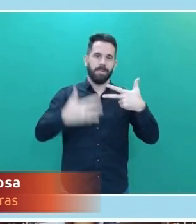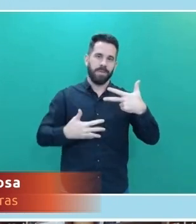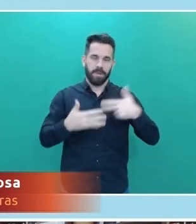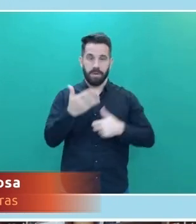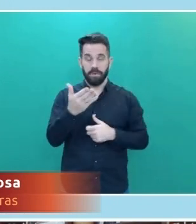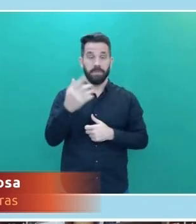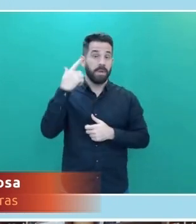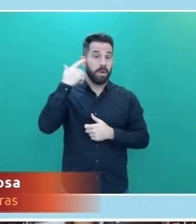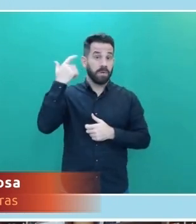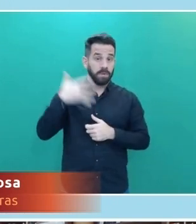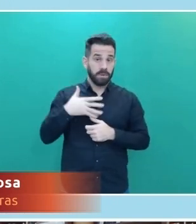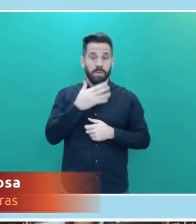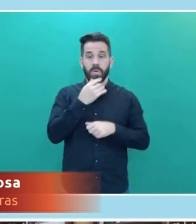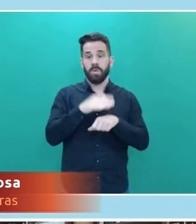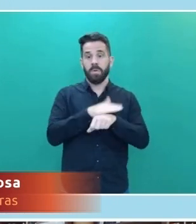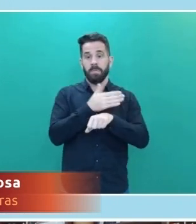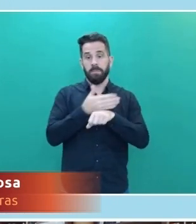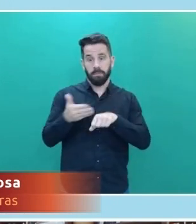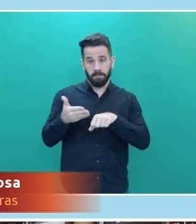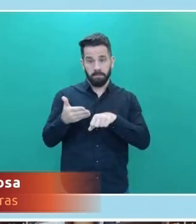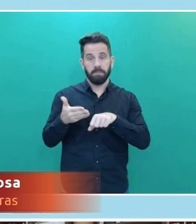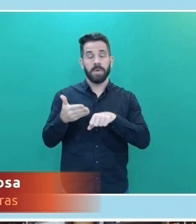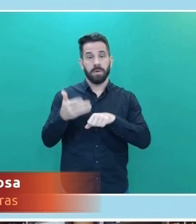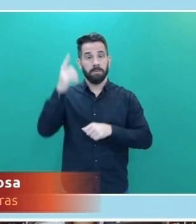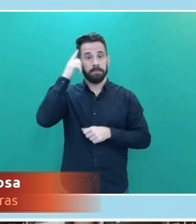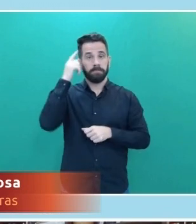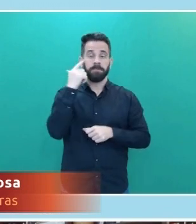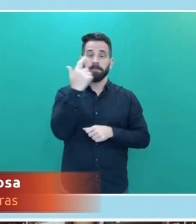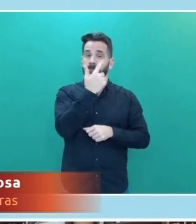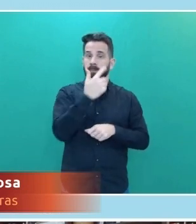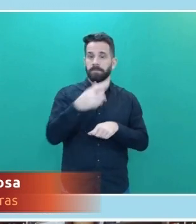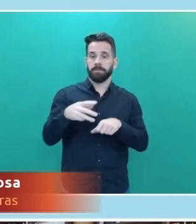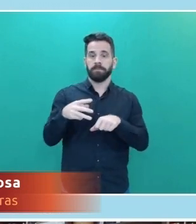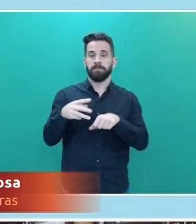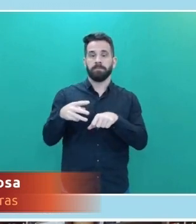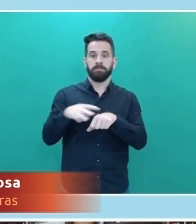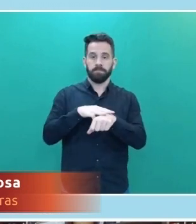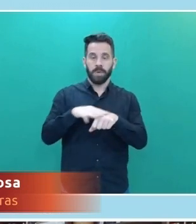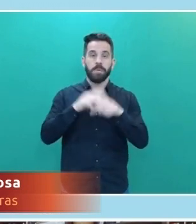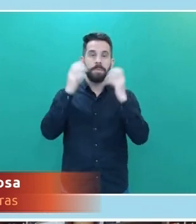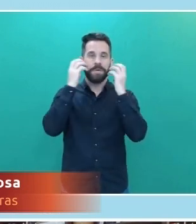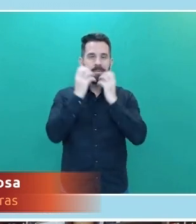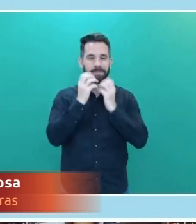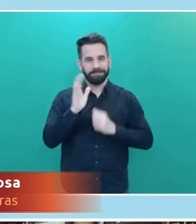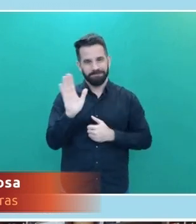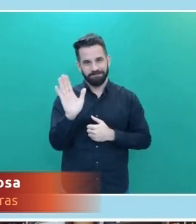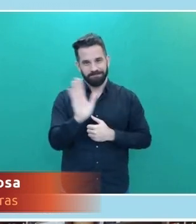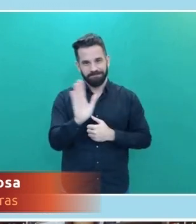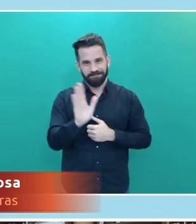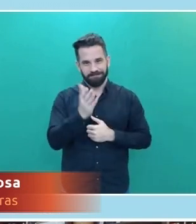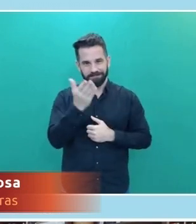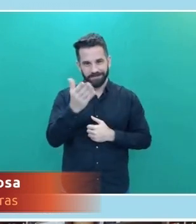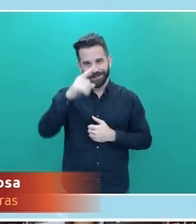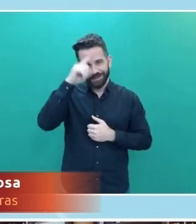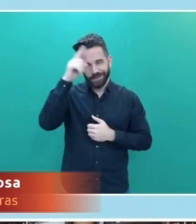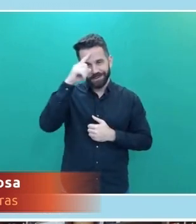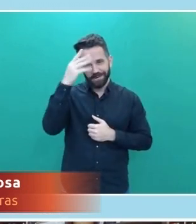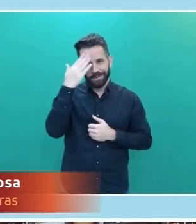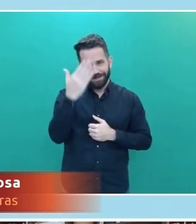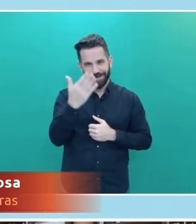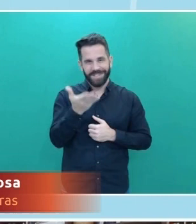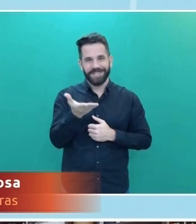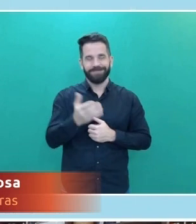homem branco, de cabelos e olhos castanhos e uma barba cheia. Olá, professor Diego, muito obrigada pela sua presença.